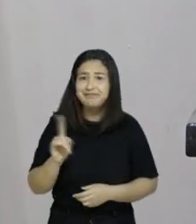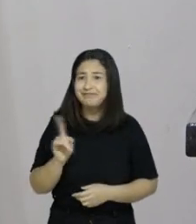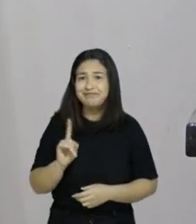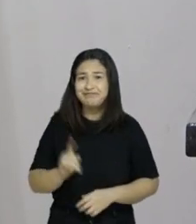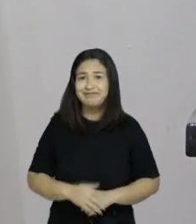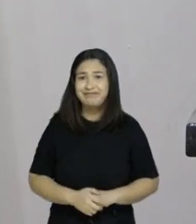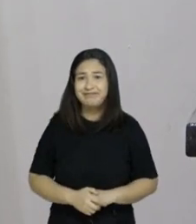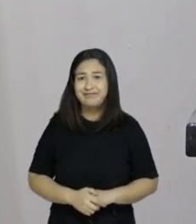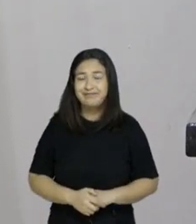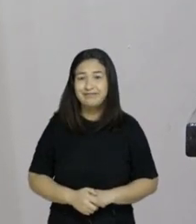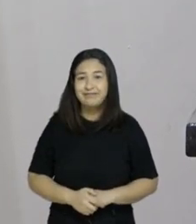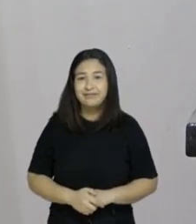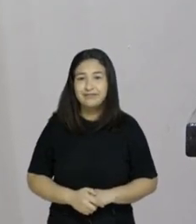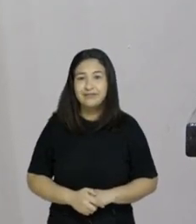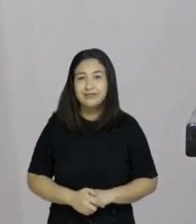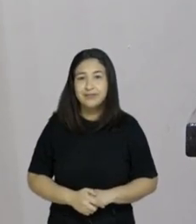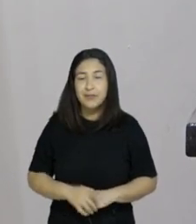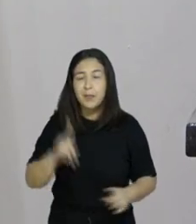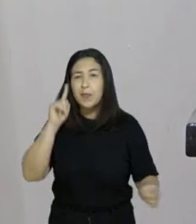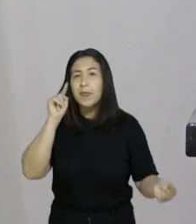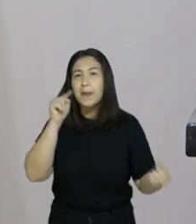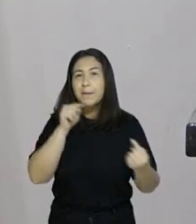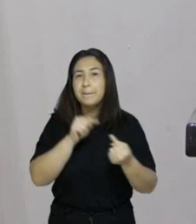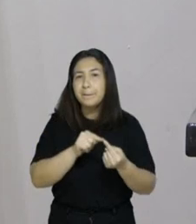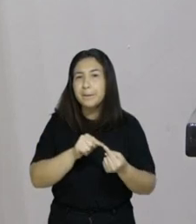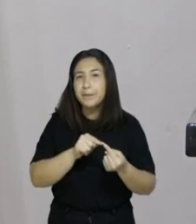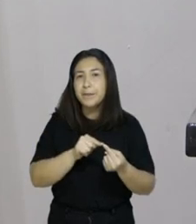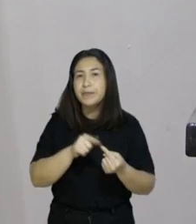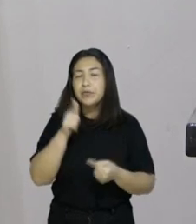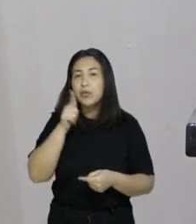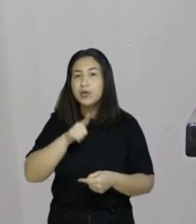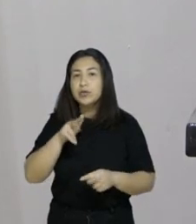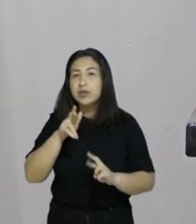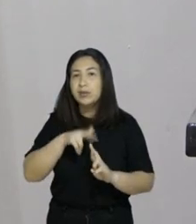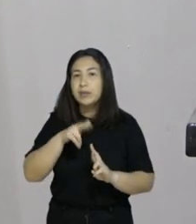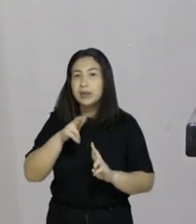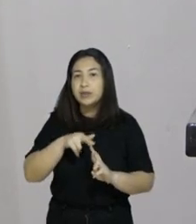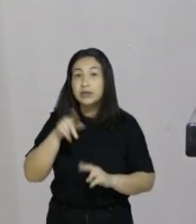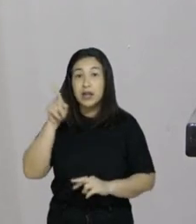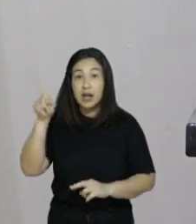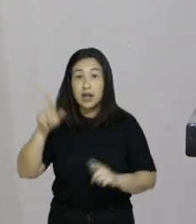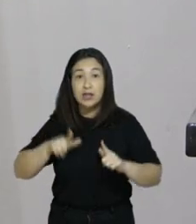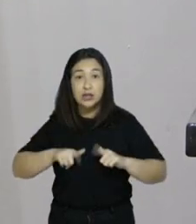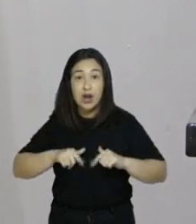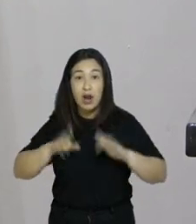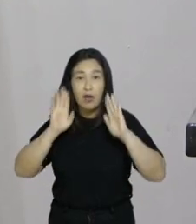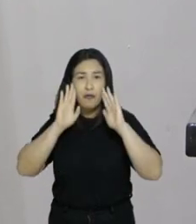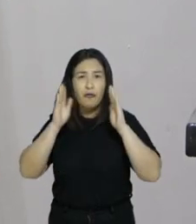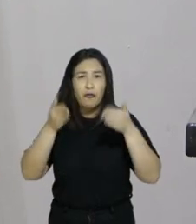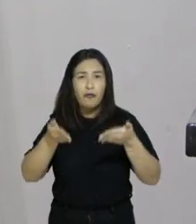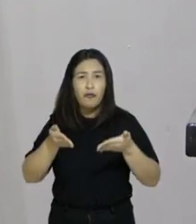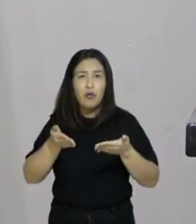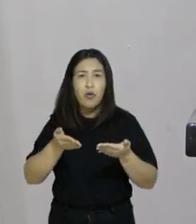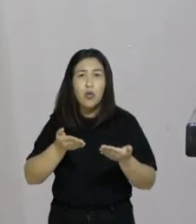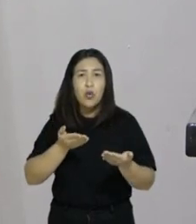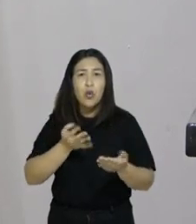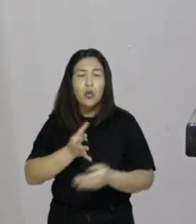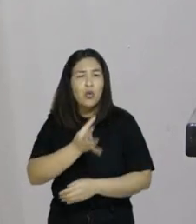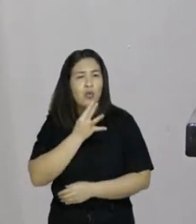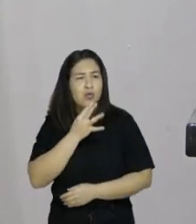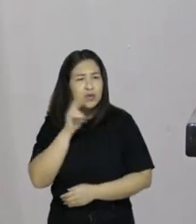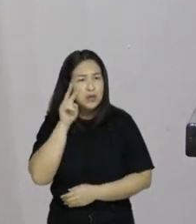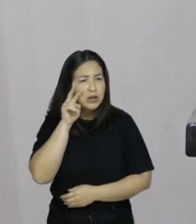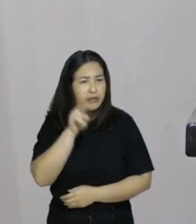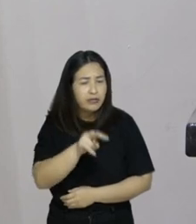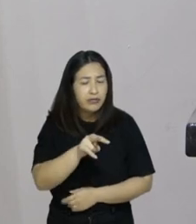universidades. A missão na qual tive a honra de representar essa casa teve o foco de conhecer in loco os ecossistemas